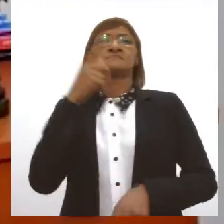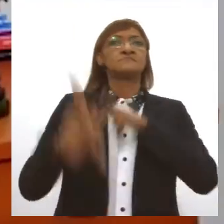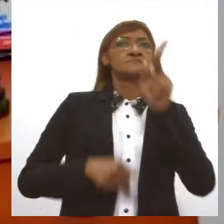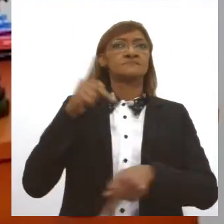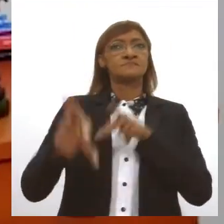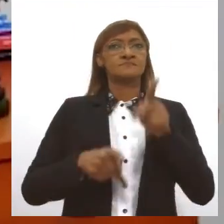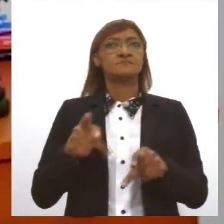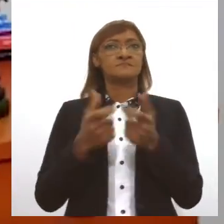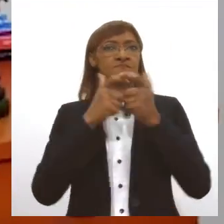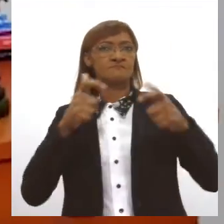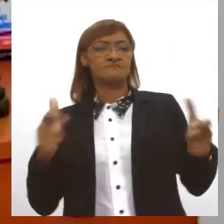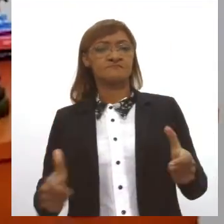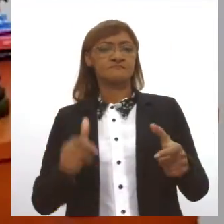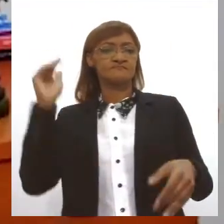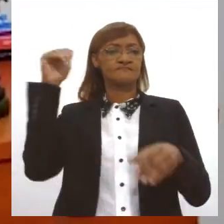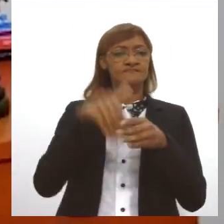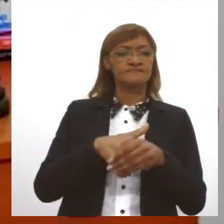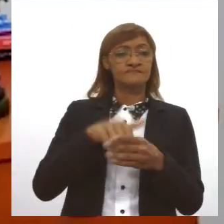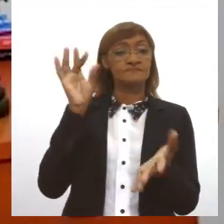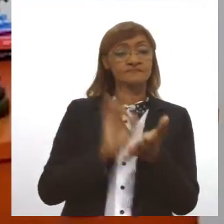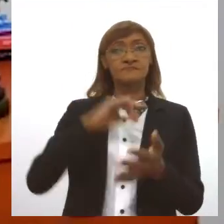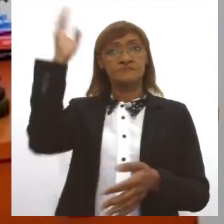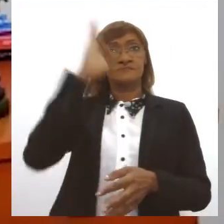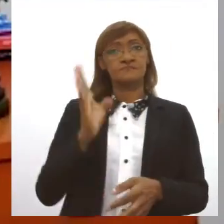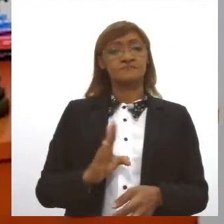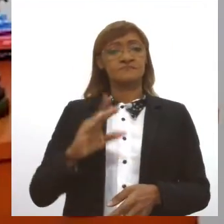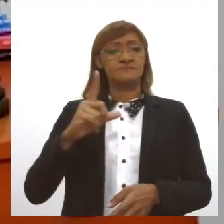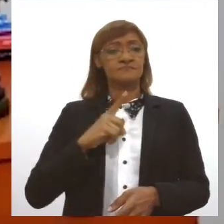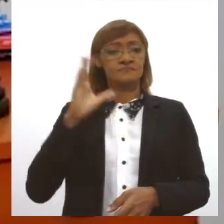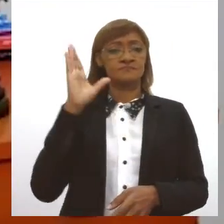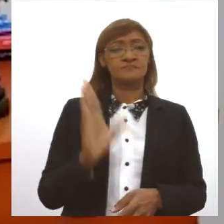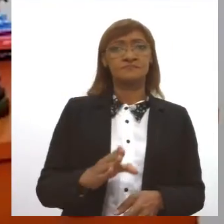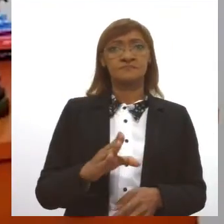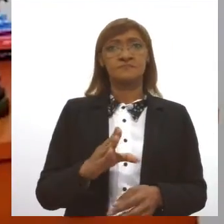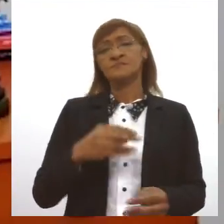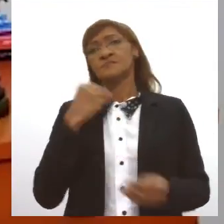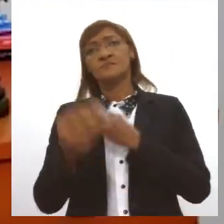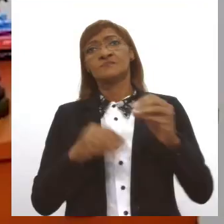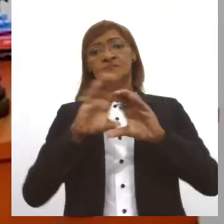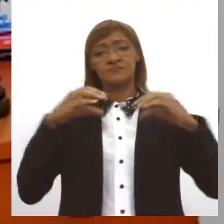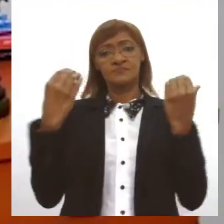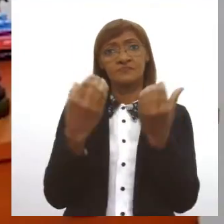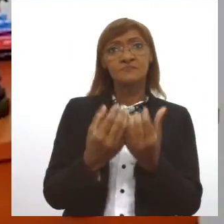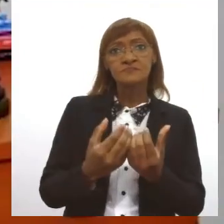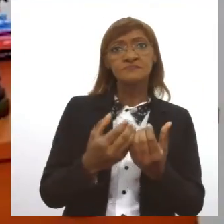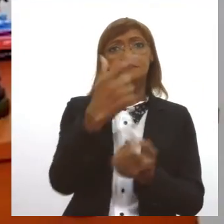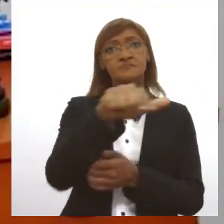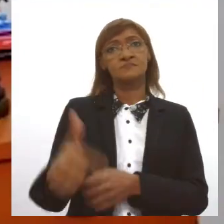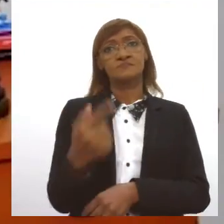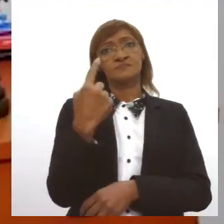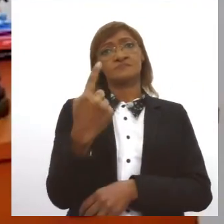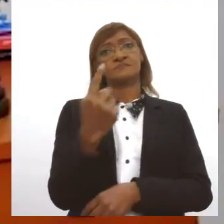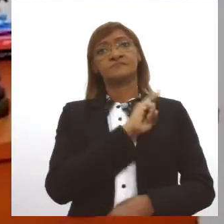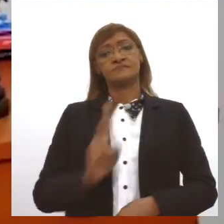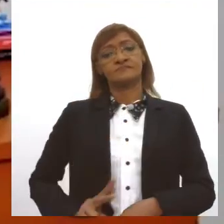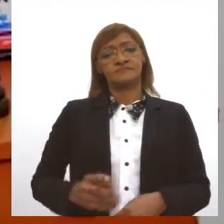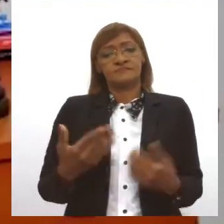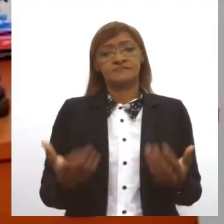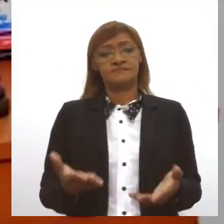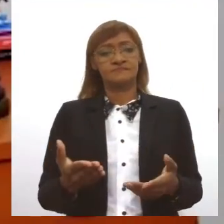a maioria do eleitorado e no Brasil existem inúmeras câmaras municipais que não têm sequer uma vereadora. E quando